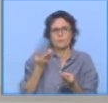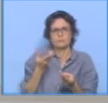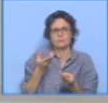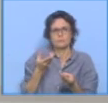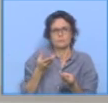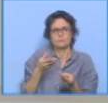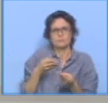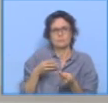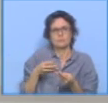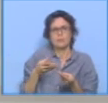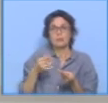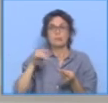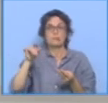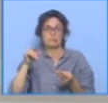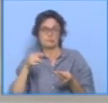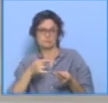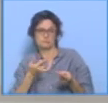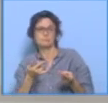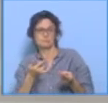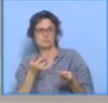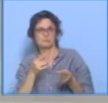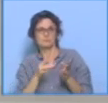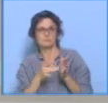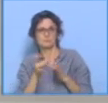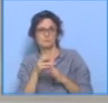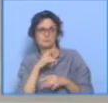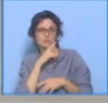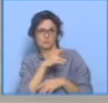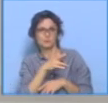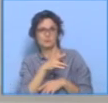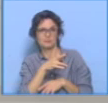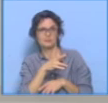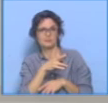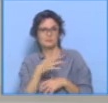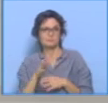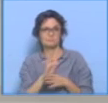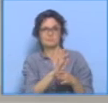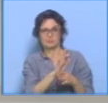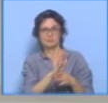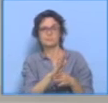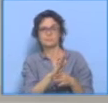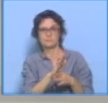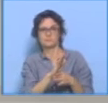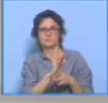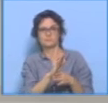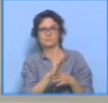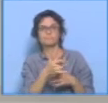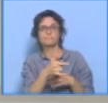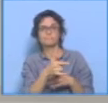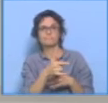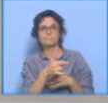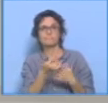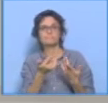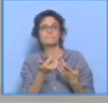Jesus, poderia ser a de... Era pelo menos isso que pretendiam estas 2 personagens, o sacerdote e o levita.